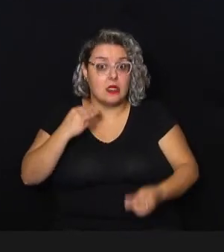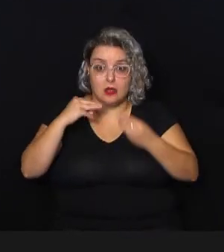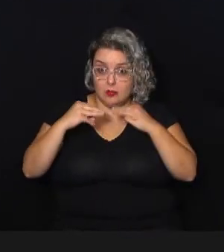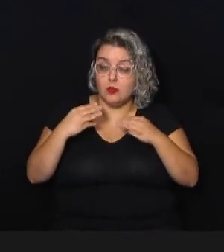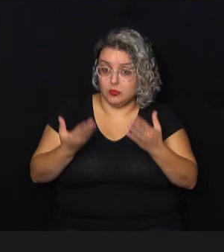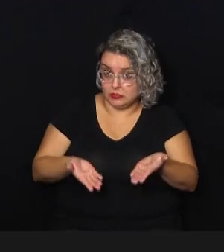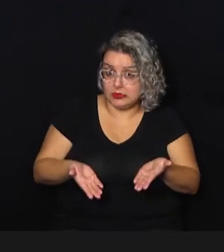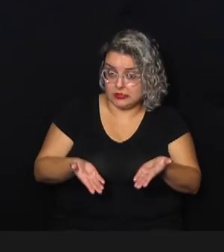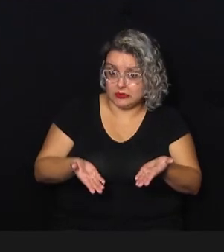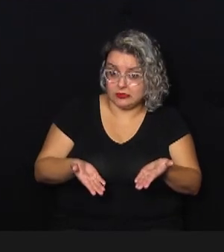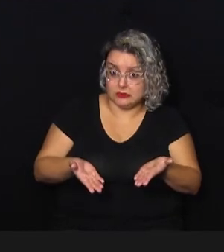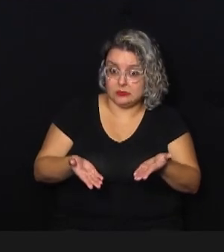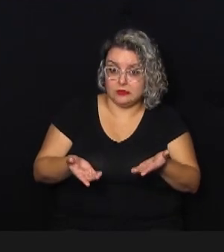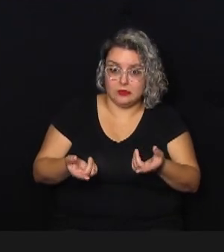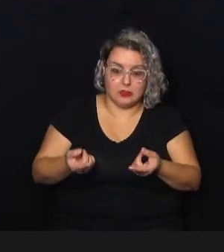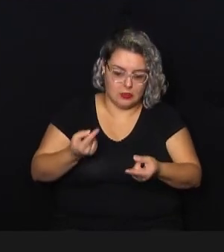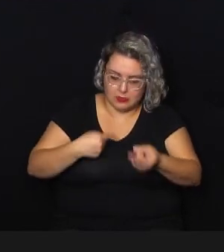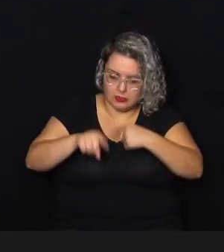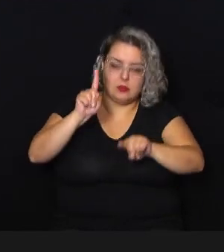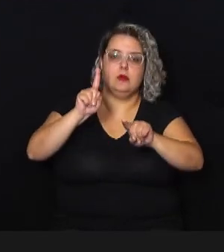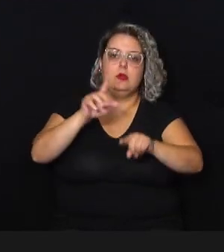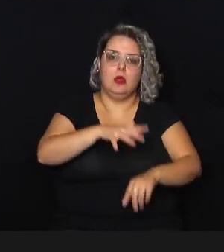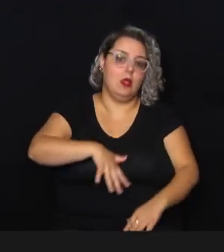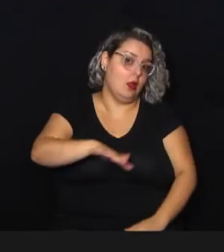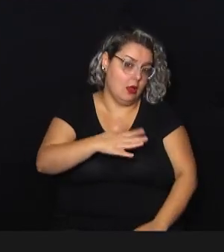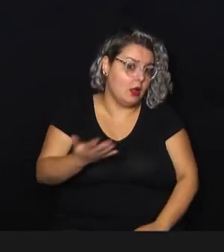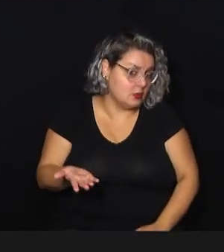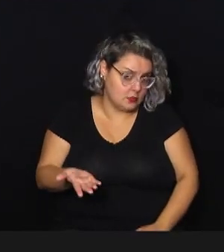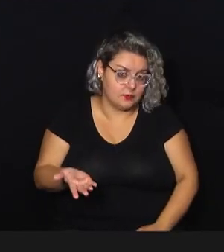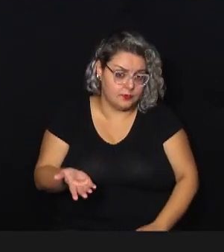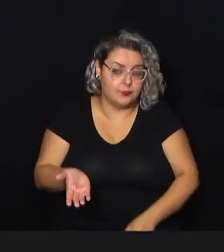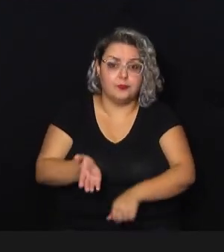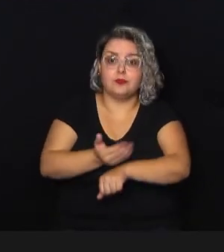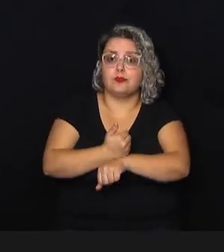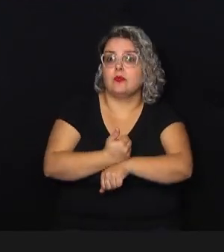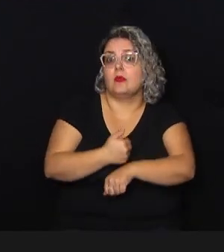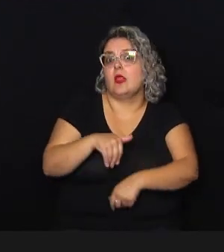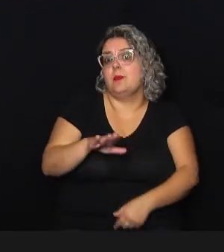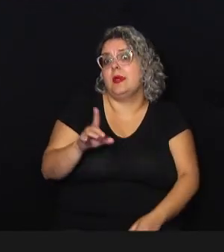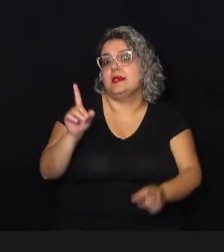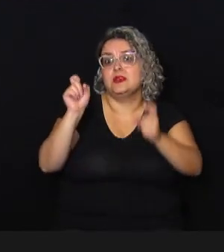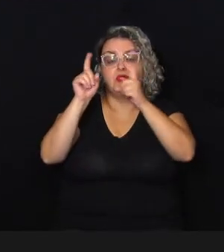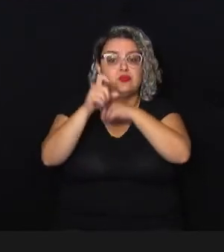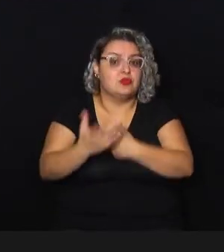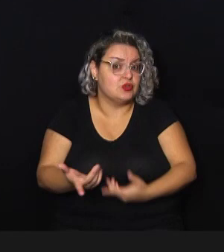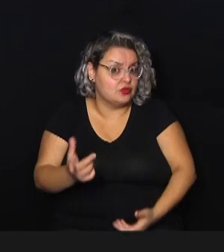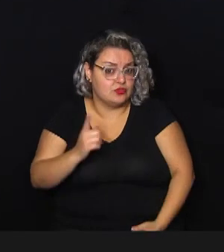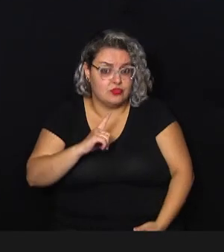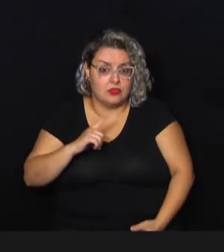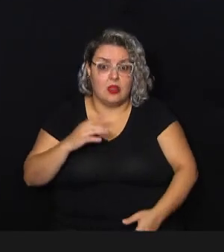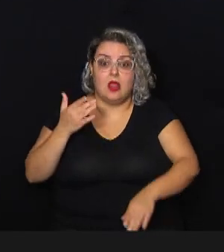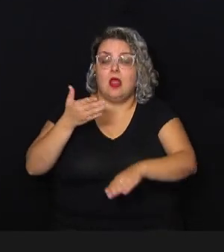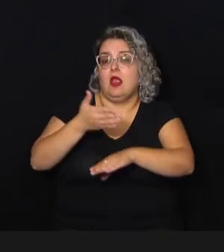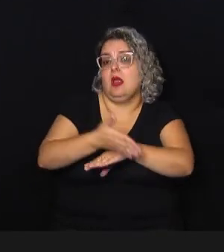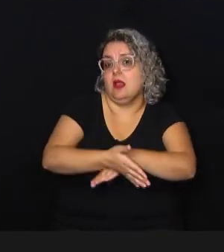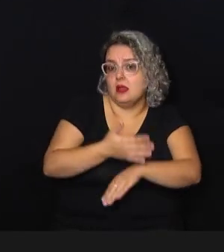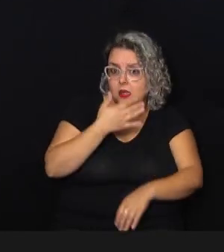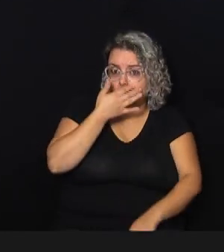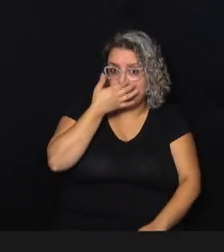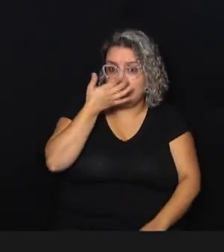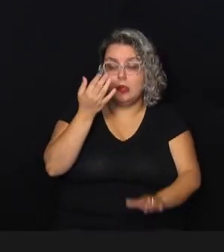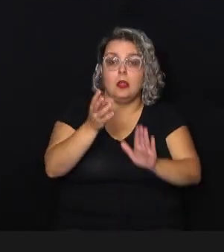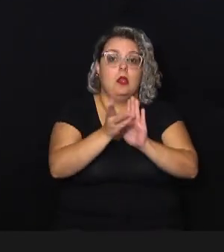música, ela revolucionou o mercado, né? Antes, era muito mais difícil você ter acesso a conteúdo